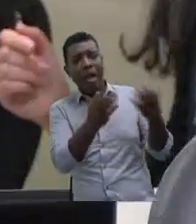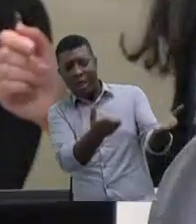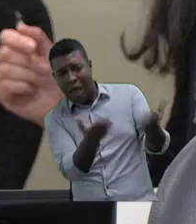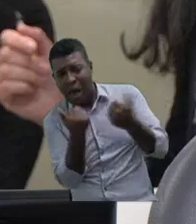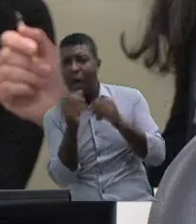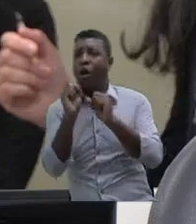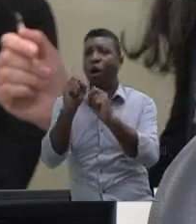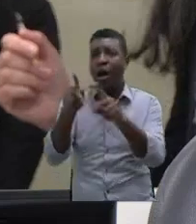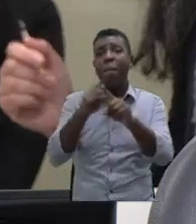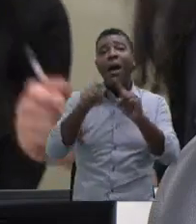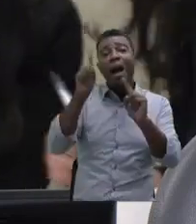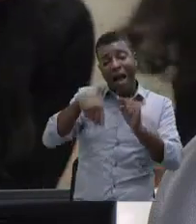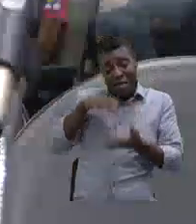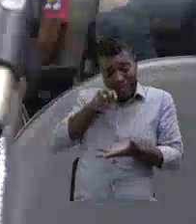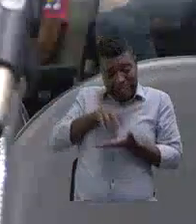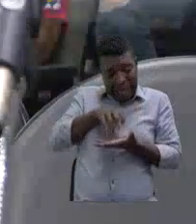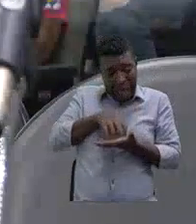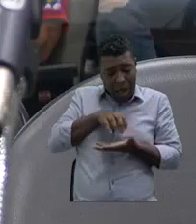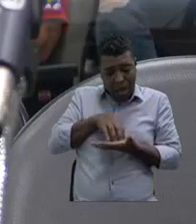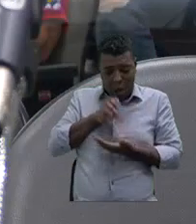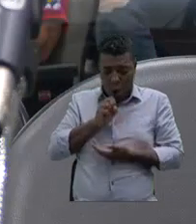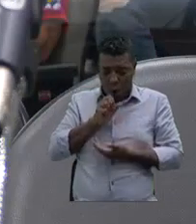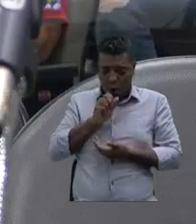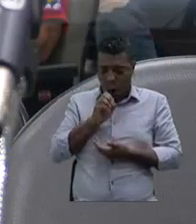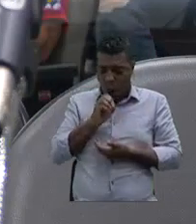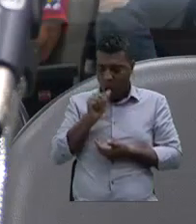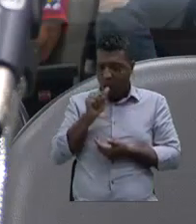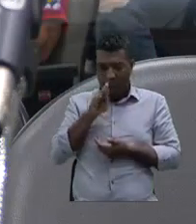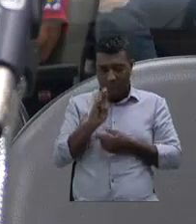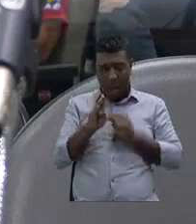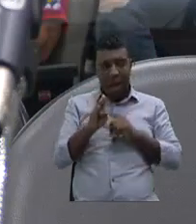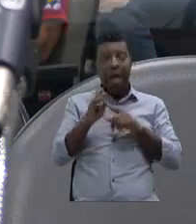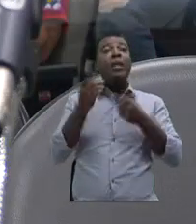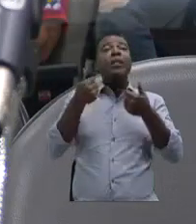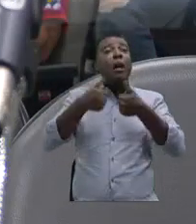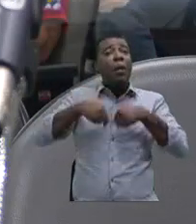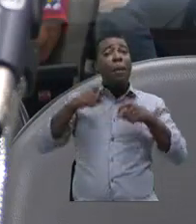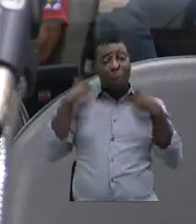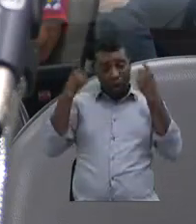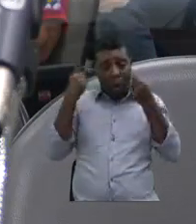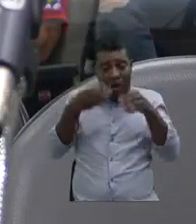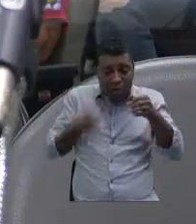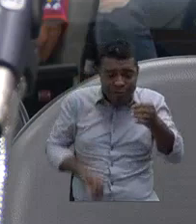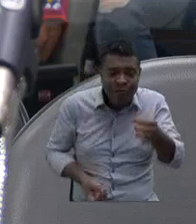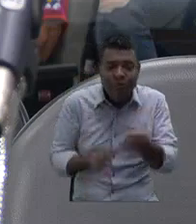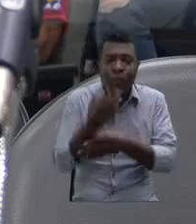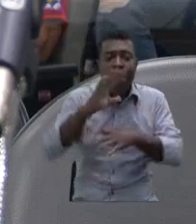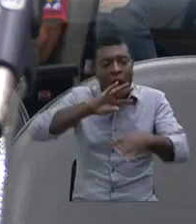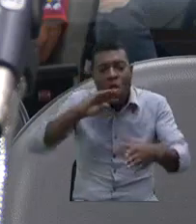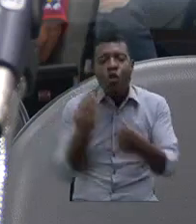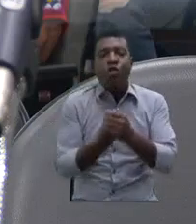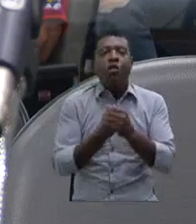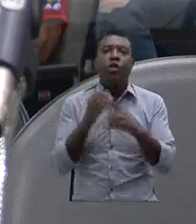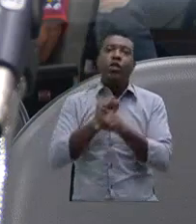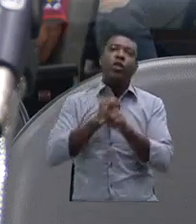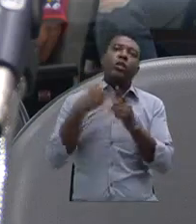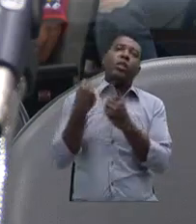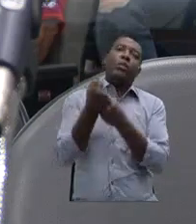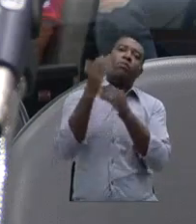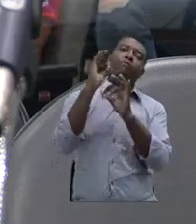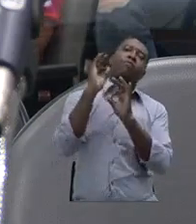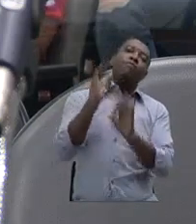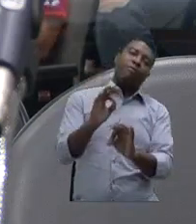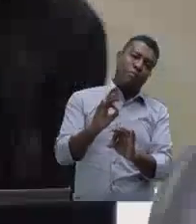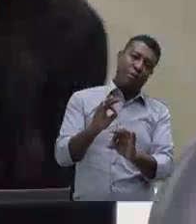setores da OAB que estão preocupados em produzir uma inclusão social, que tenha esse olhar e tenha